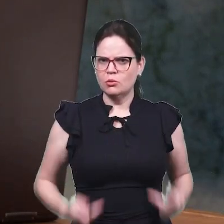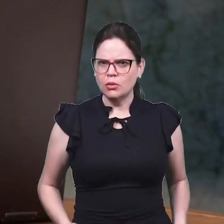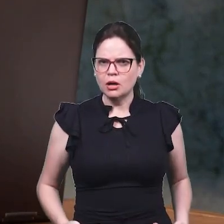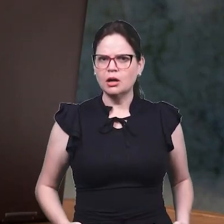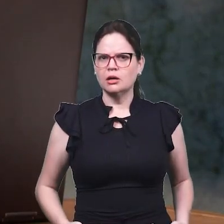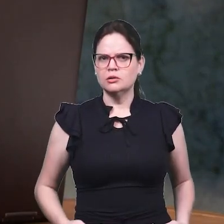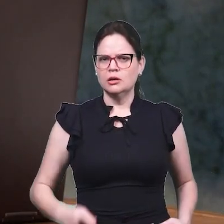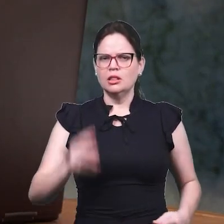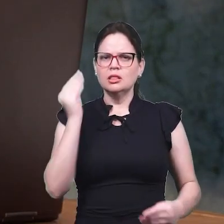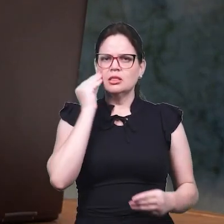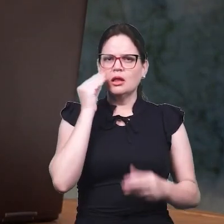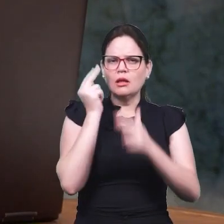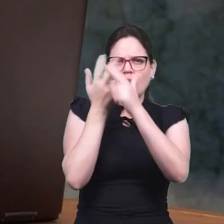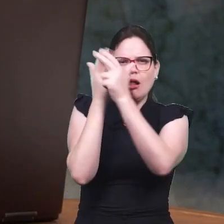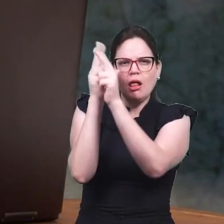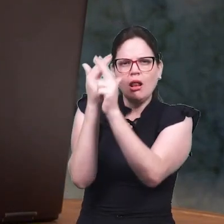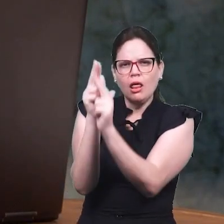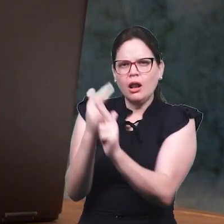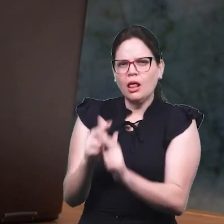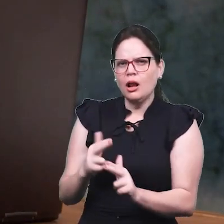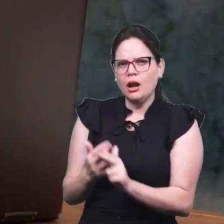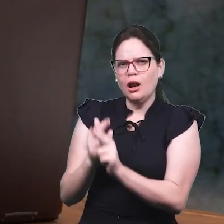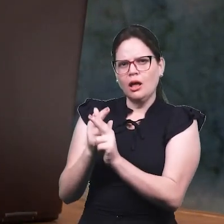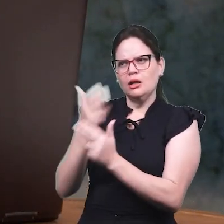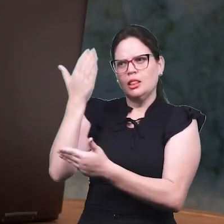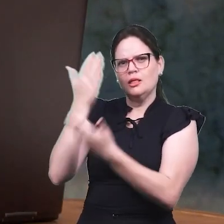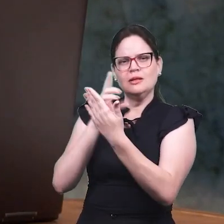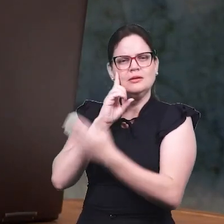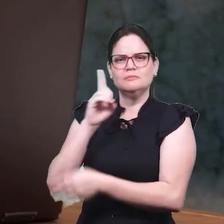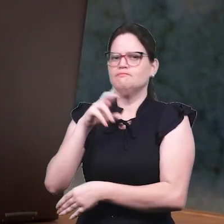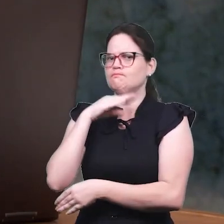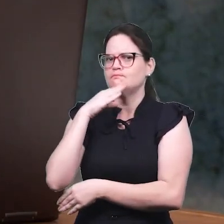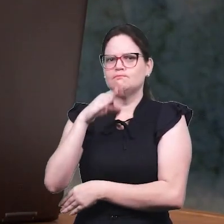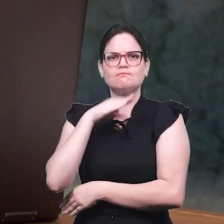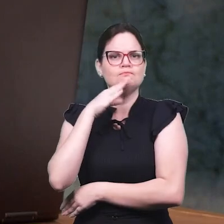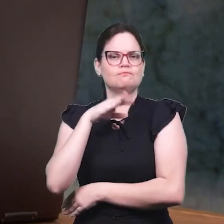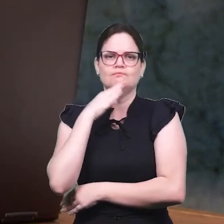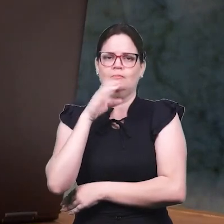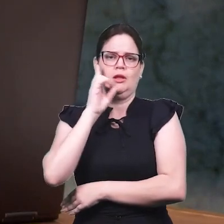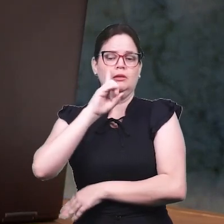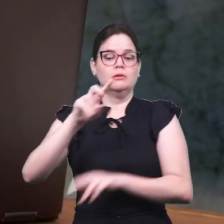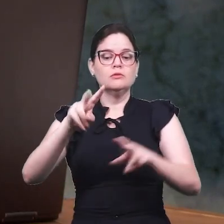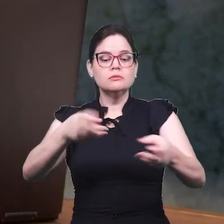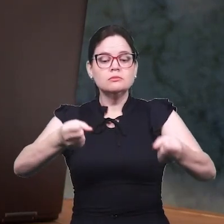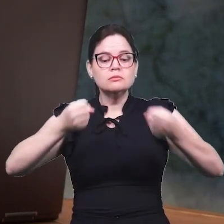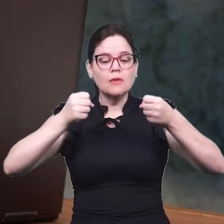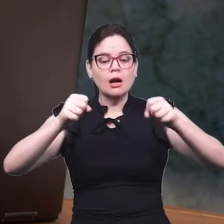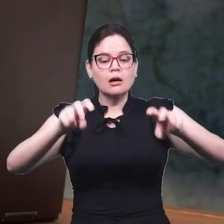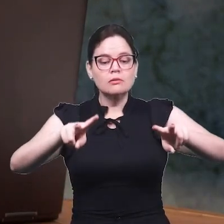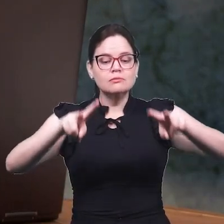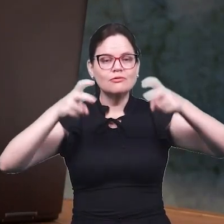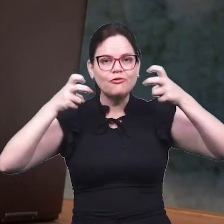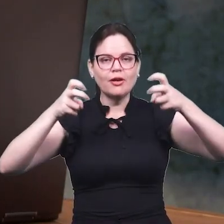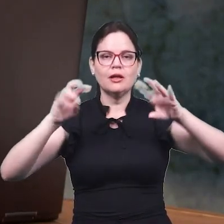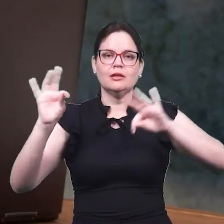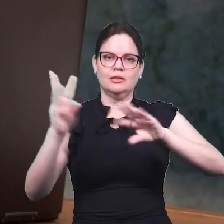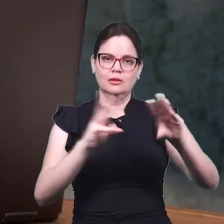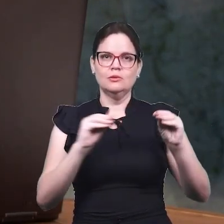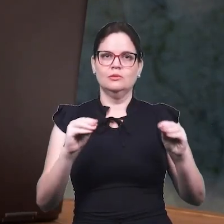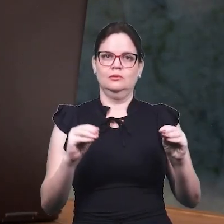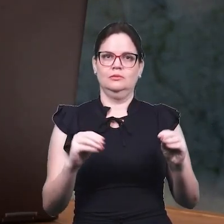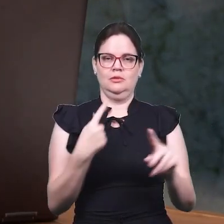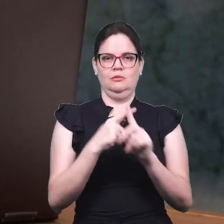é inexcusável. E diz mais, porque nós temos os